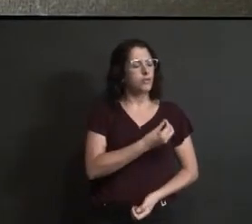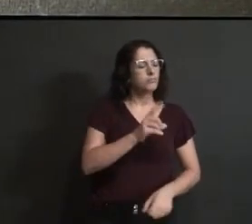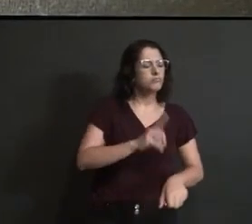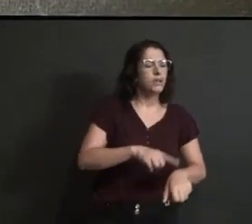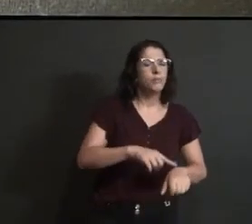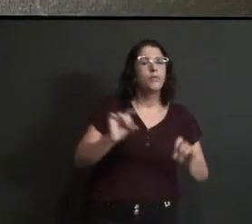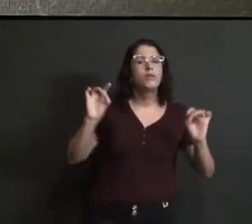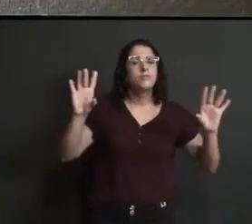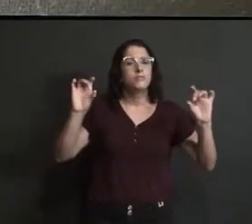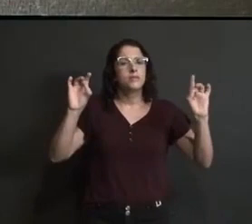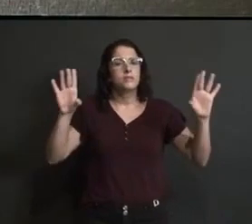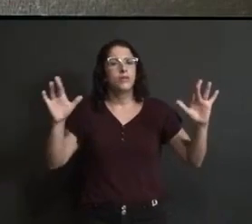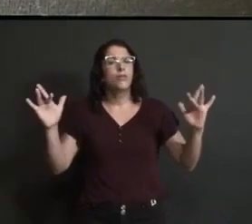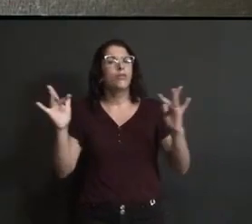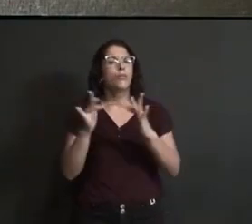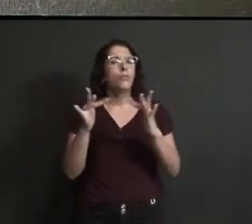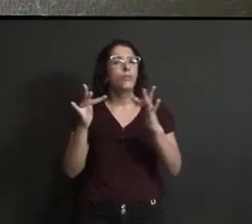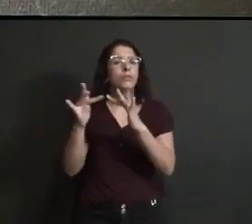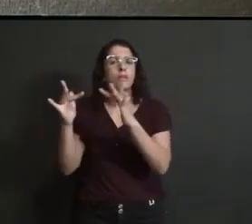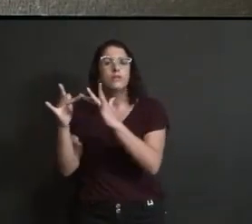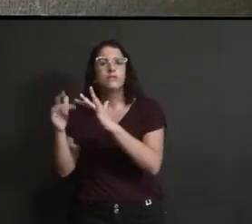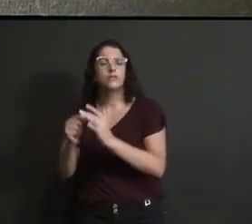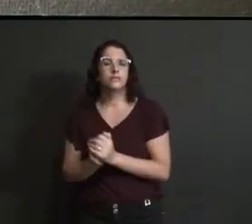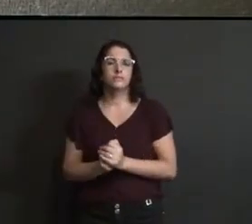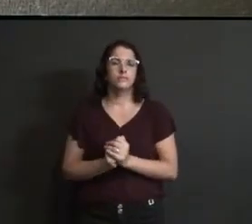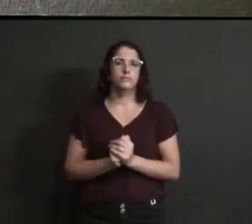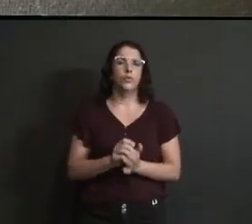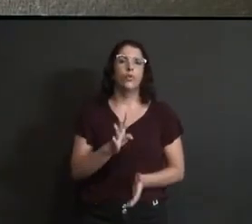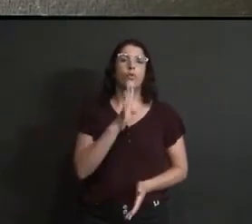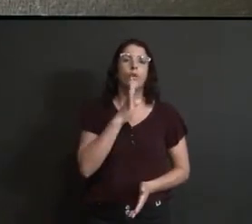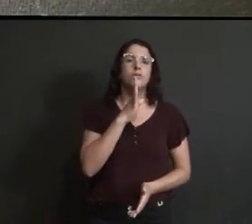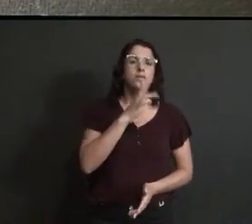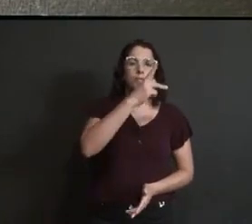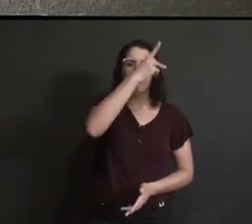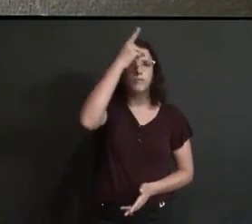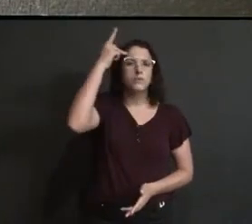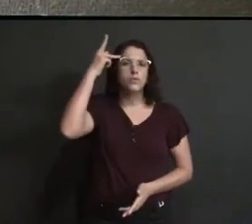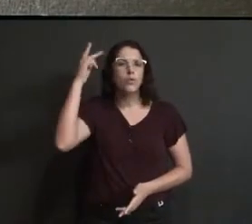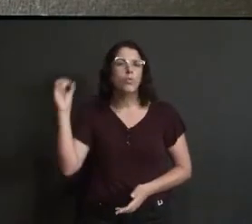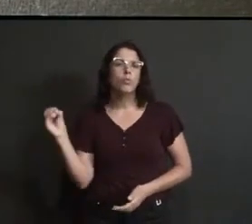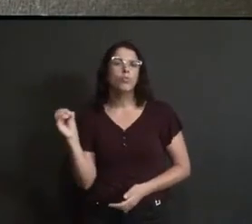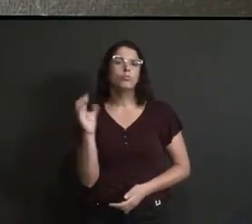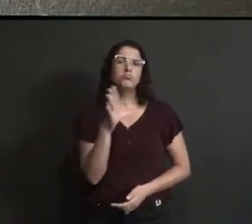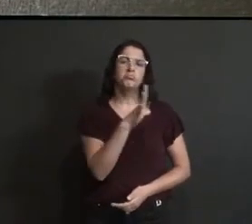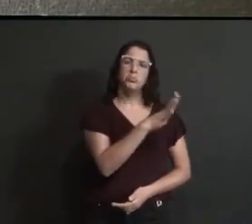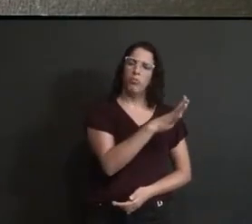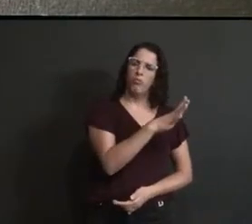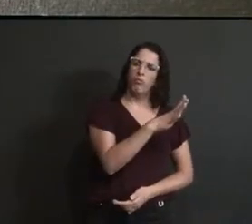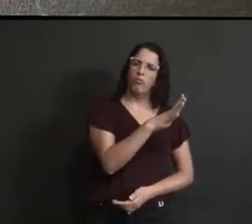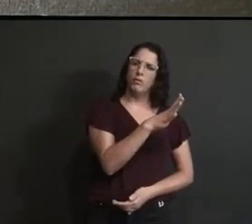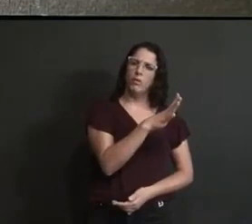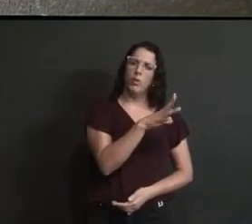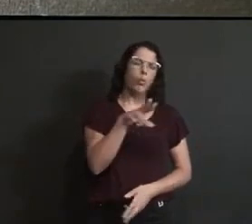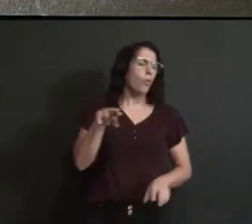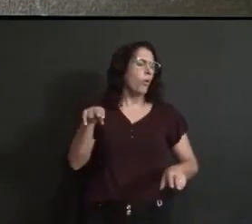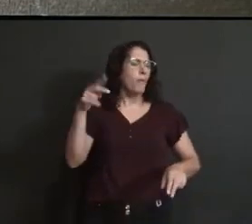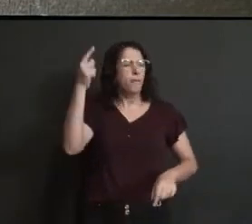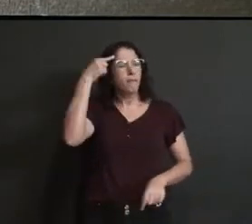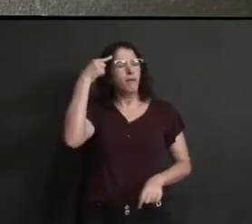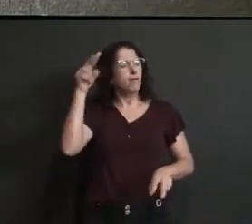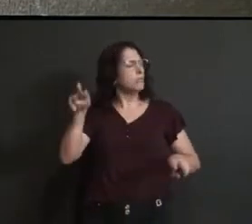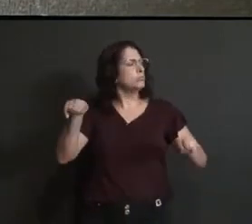conexões, conhecer pessoas que nunca eu imaginei. Outra coisa que